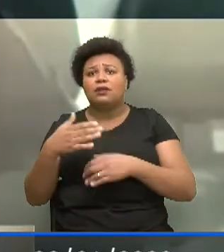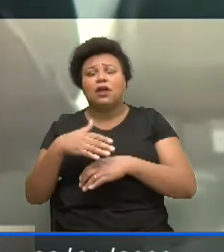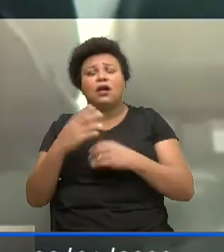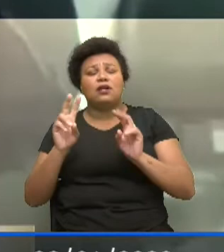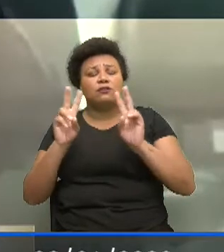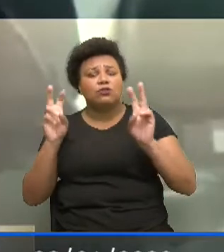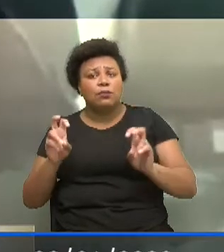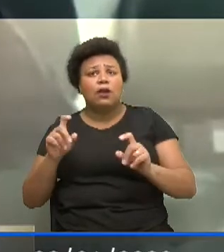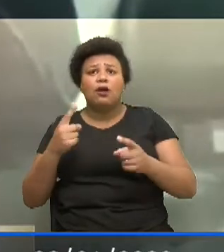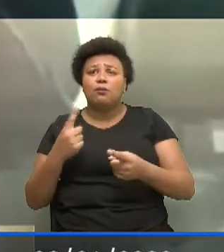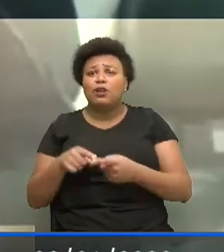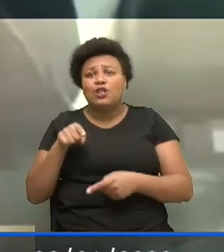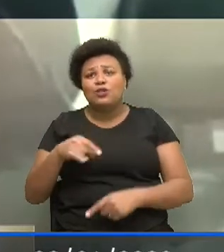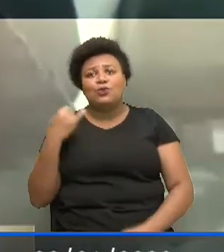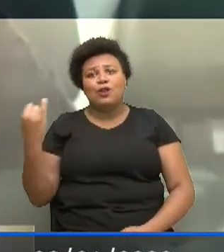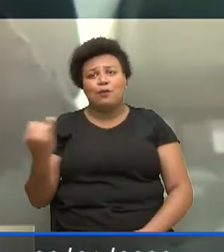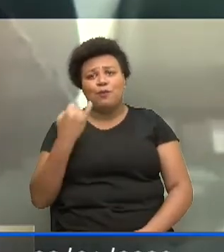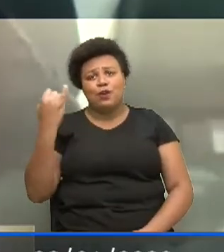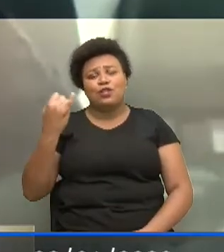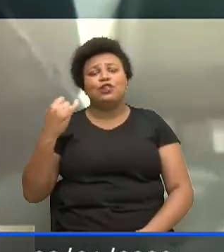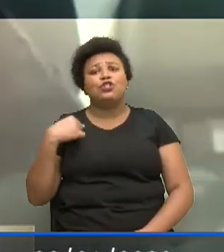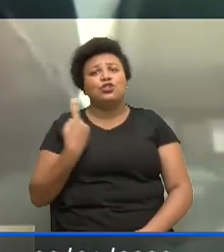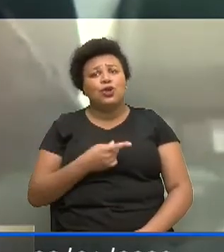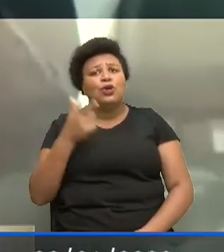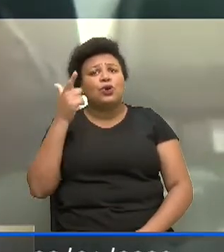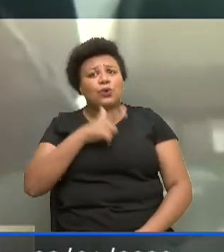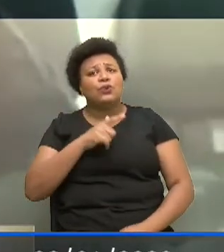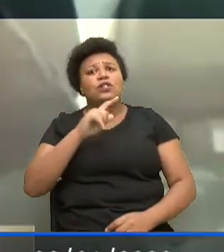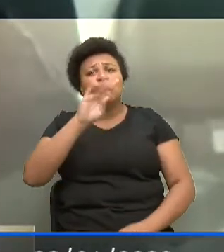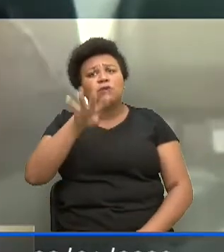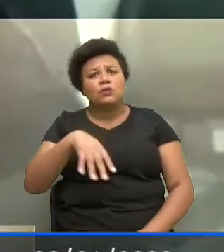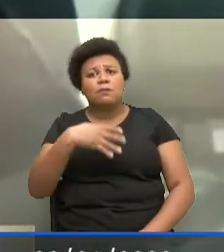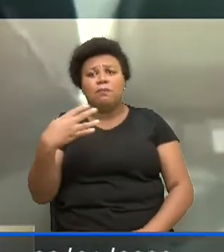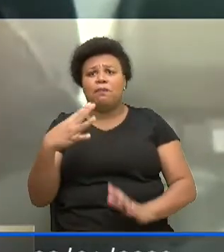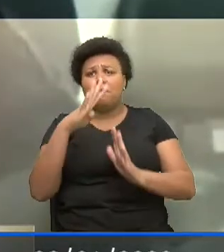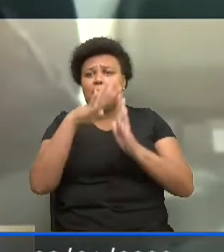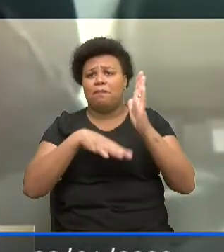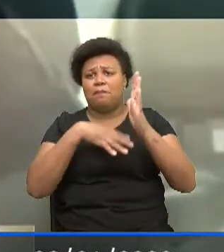isso, porque isso é muito importante. A gente construiu planilhas